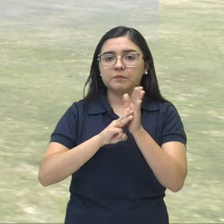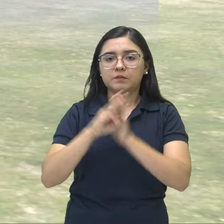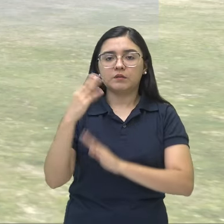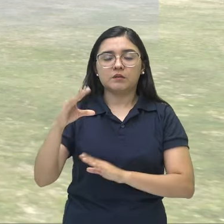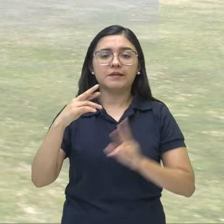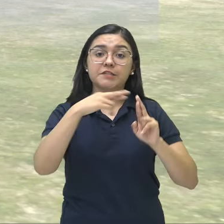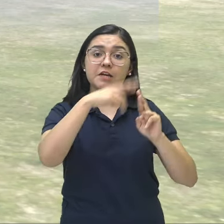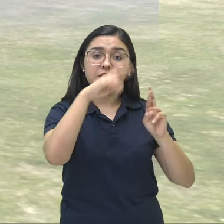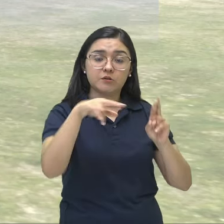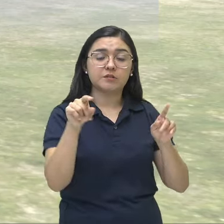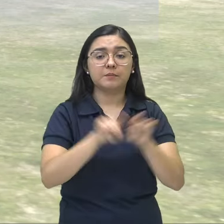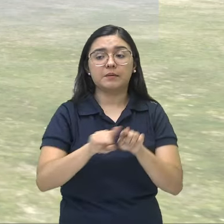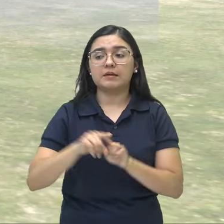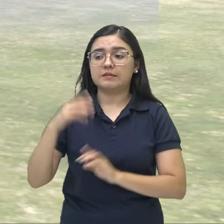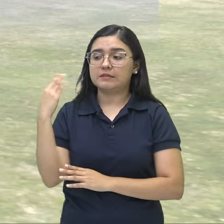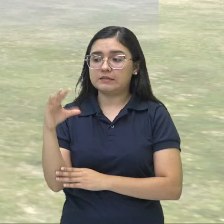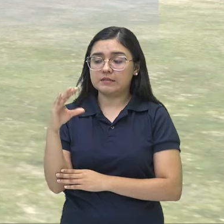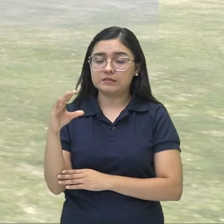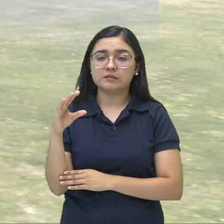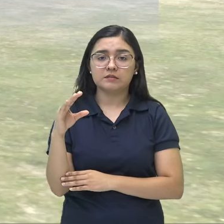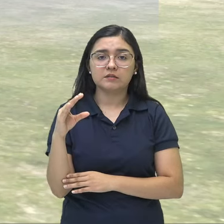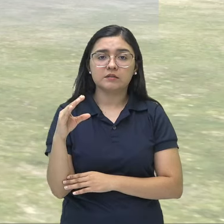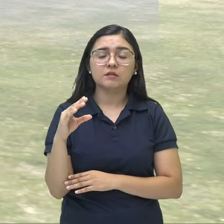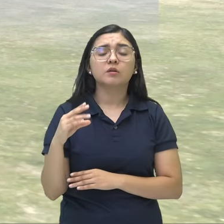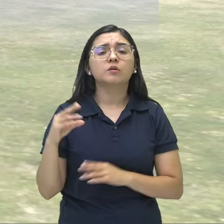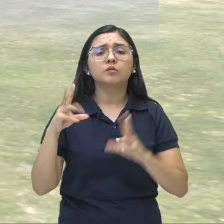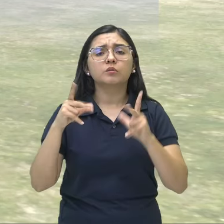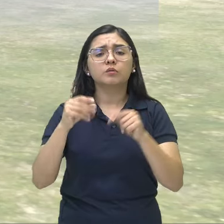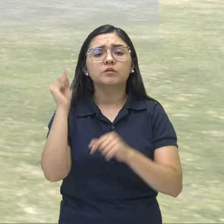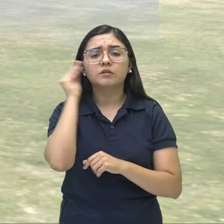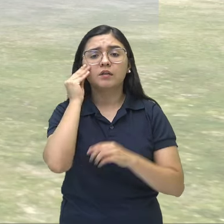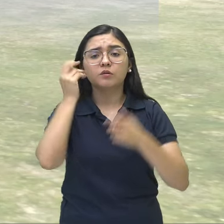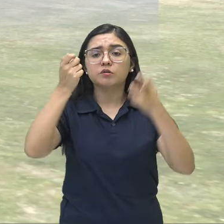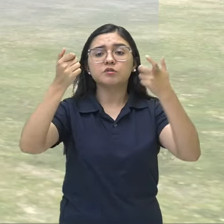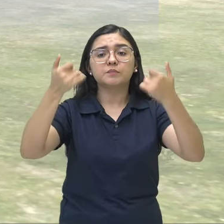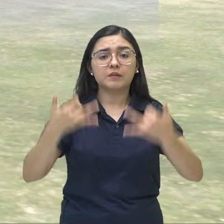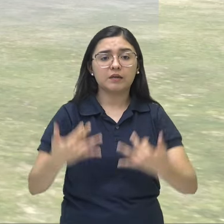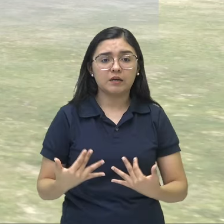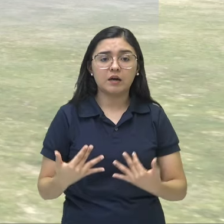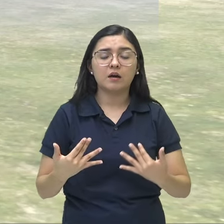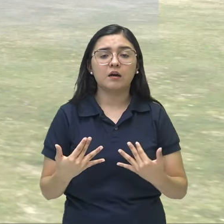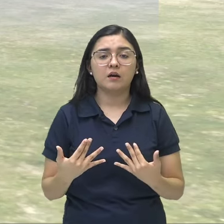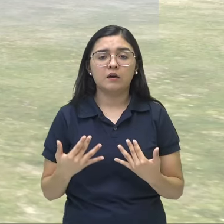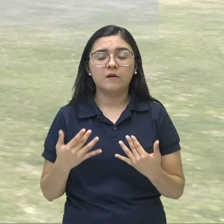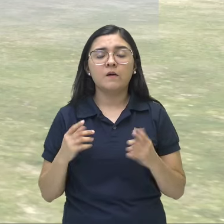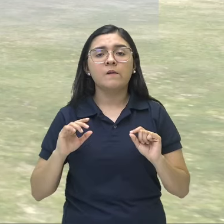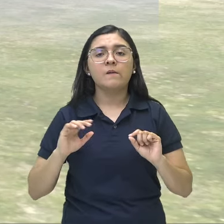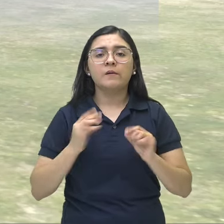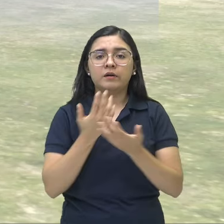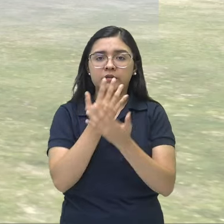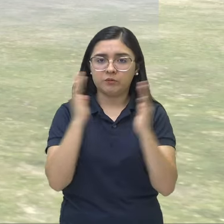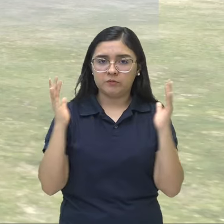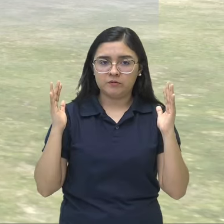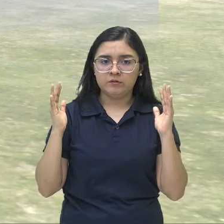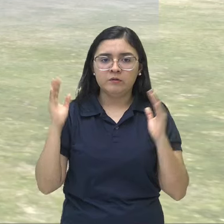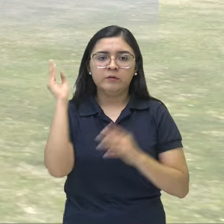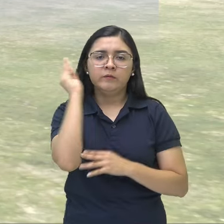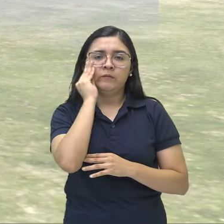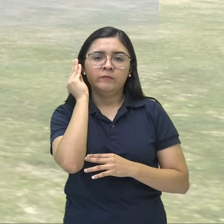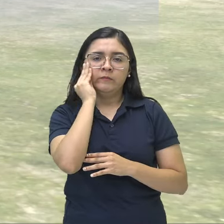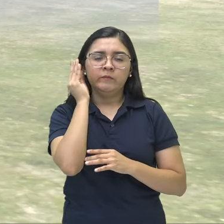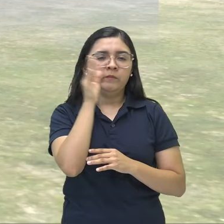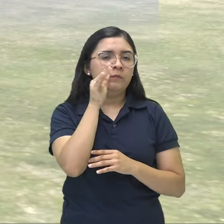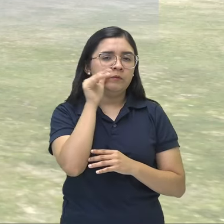as religiões como a ciência, todos tentam descrever, ou tentavam descrever, ainda tentam, né, a natureza,